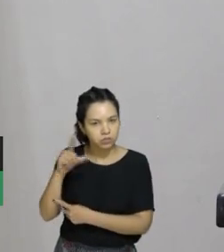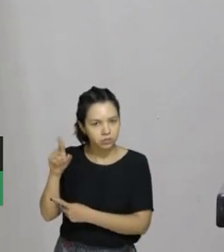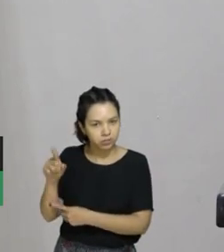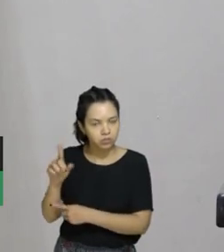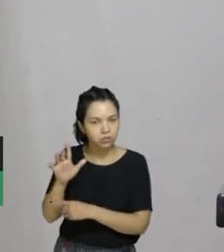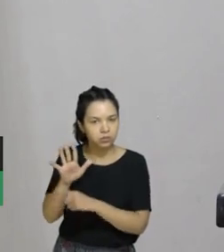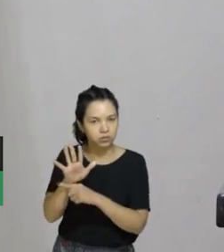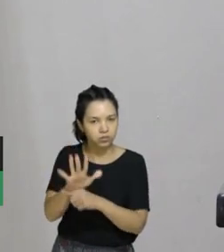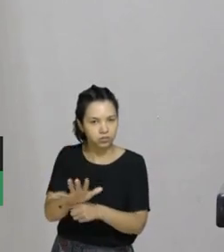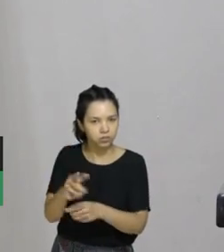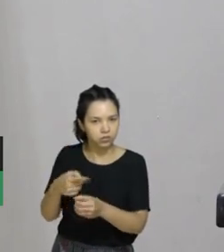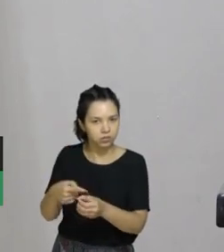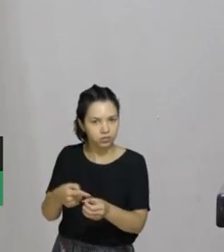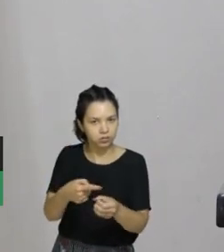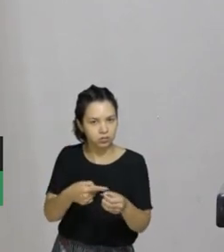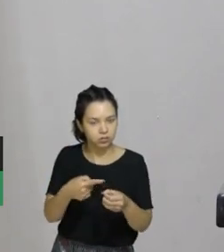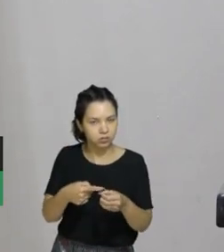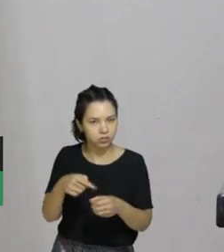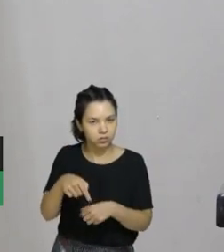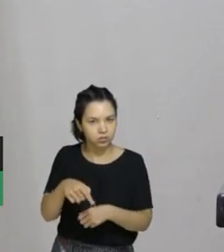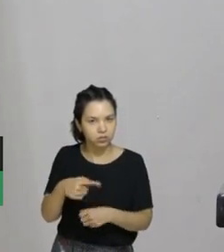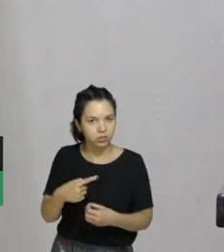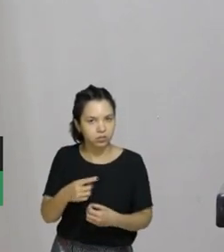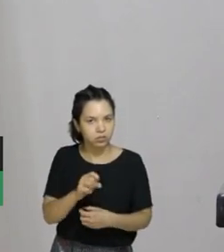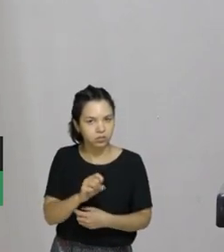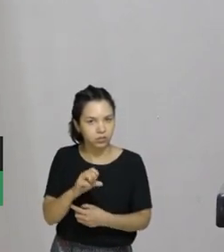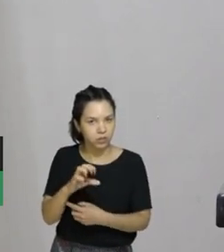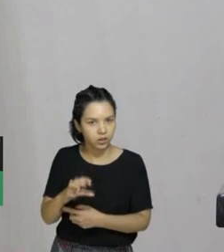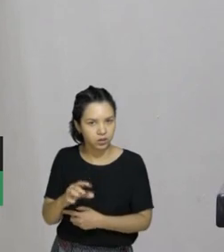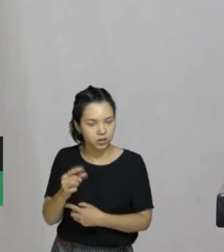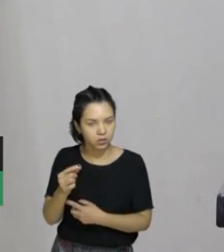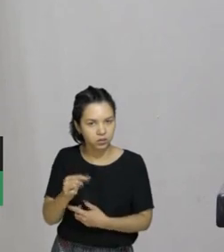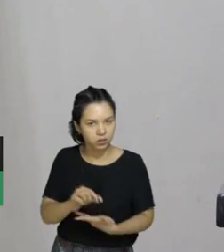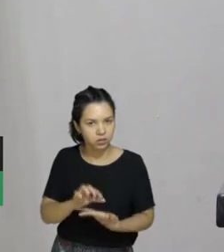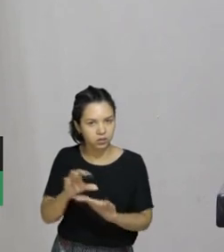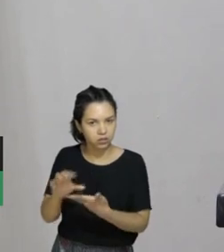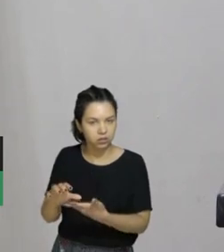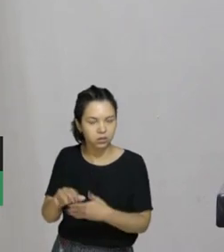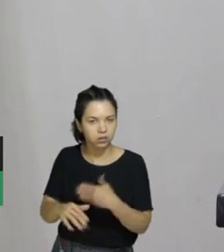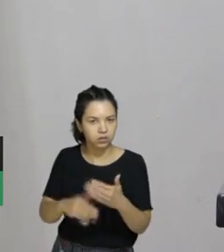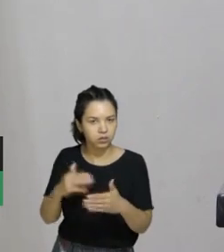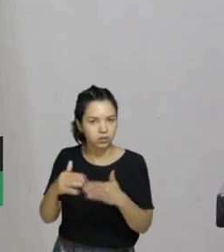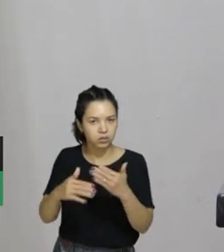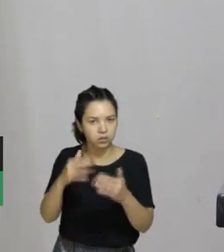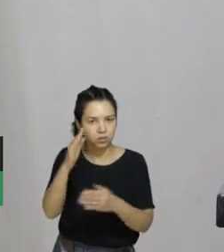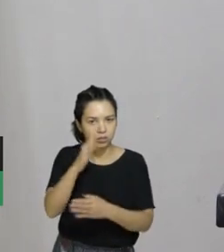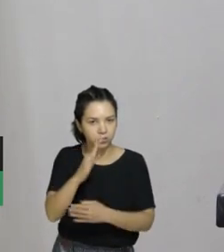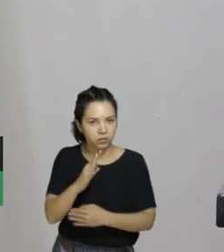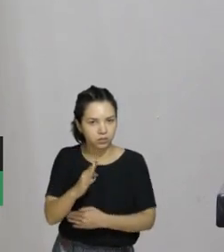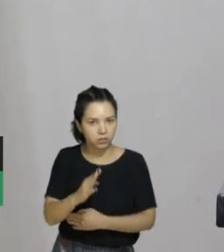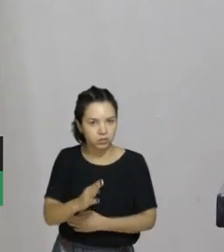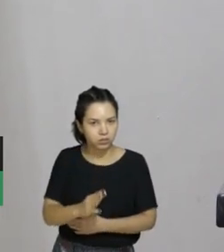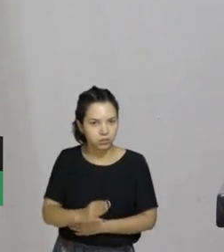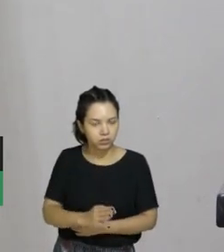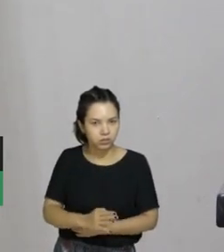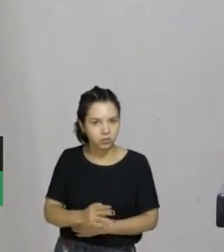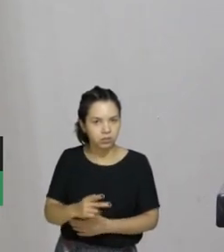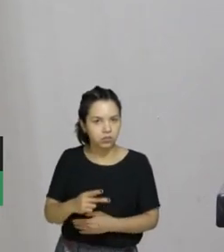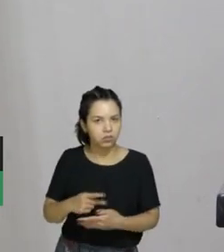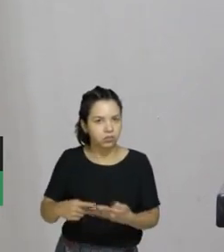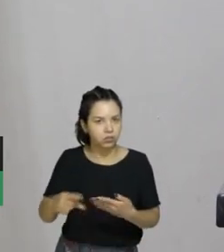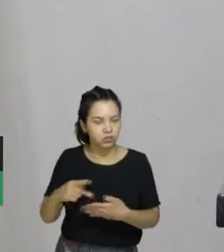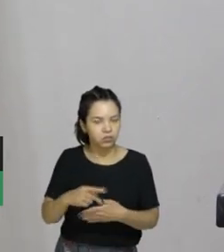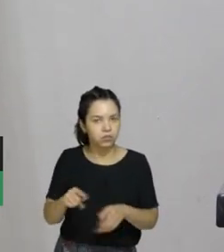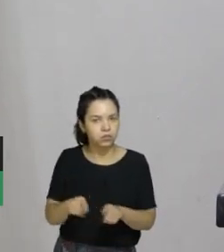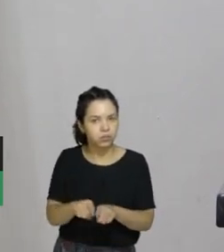Catarina contribui muito, deputado Lunelli, para o desenvolvimento da nossa nação, não só como princípios, mas também como exemplo de povo